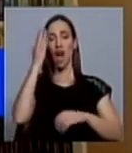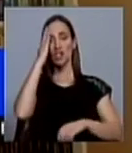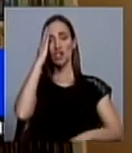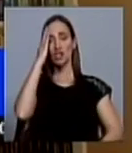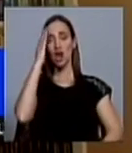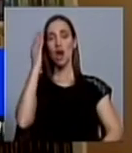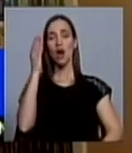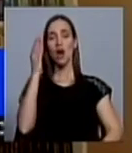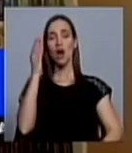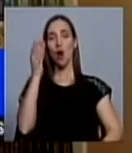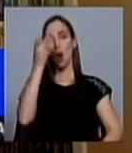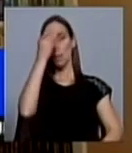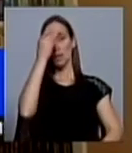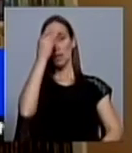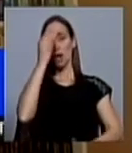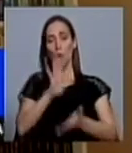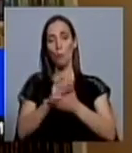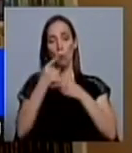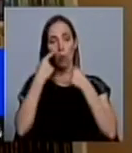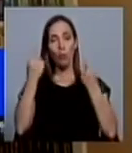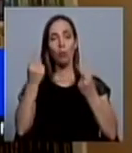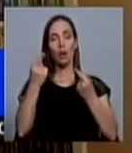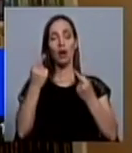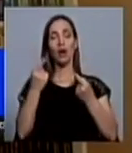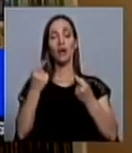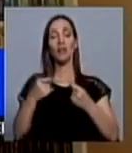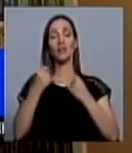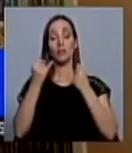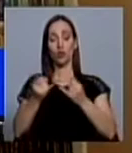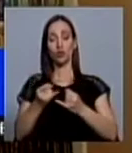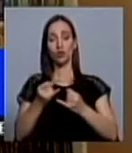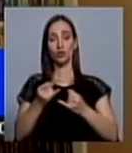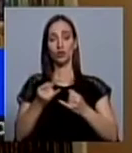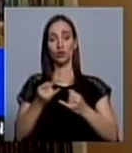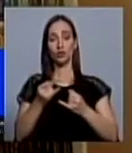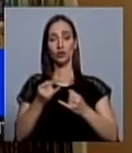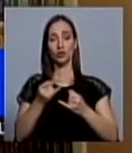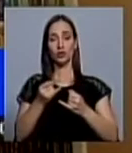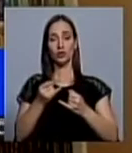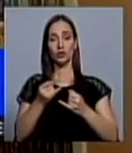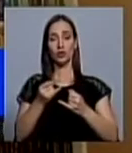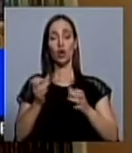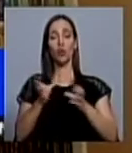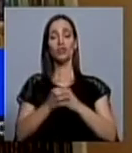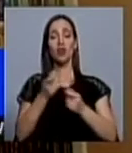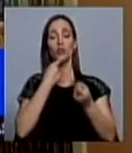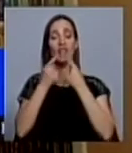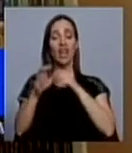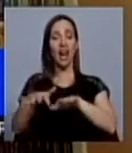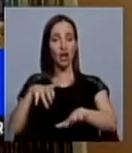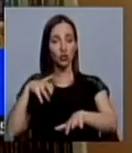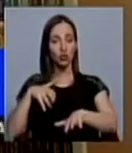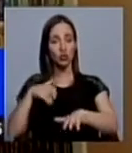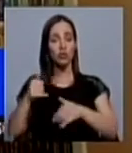opinião publicada e as reações que houve depois das audições nas comissões de inquérito, acho